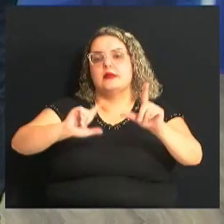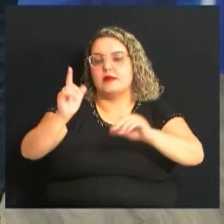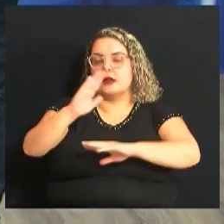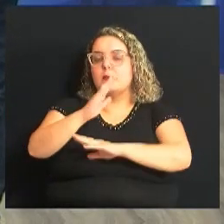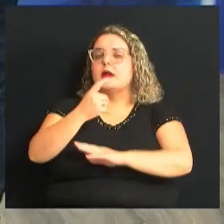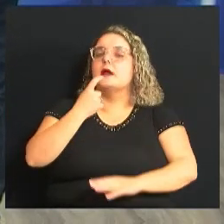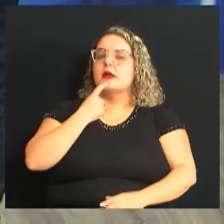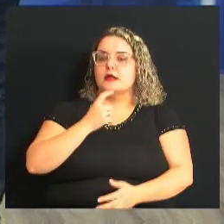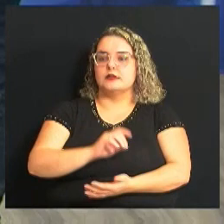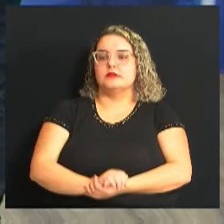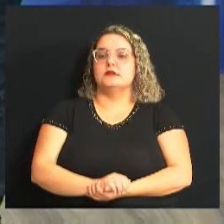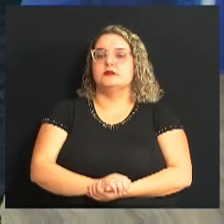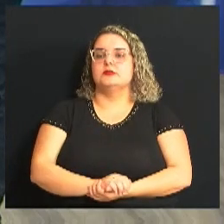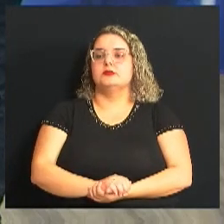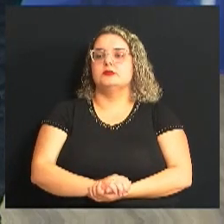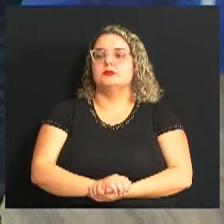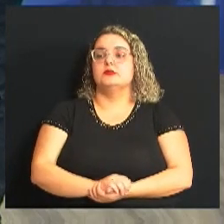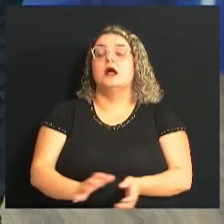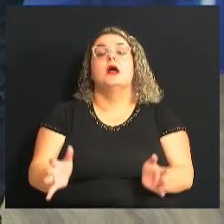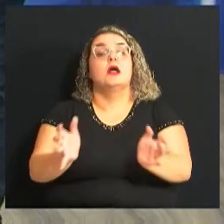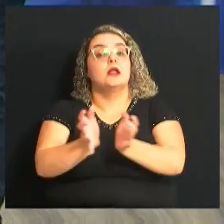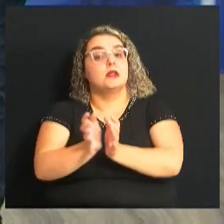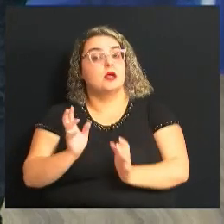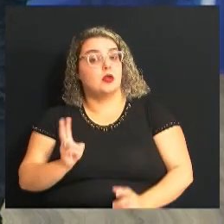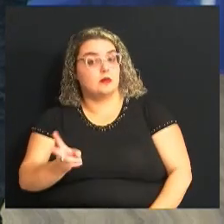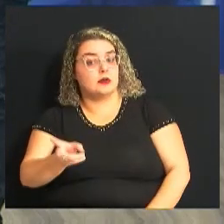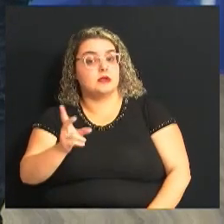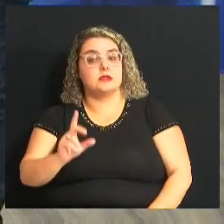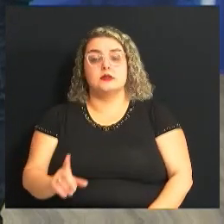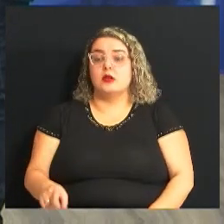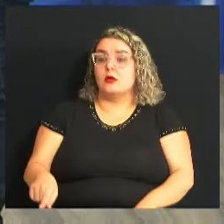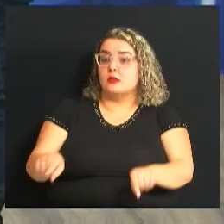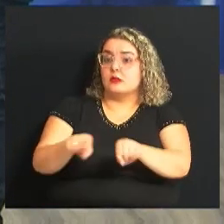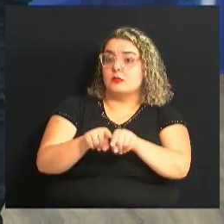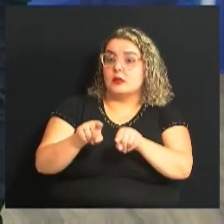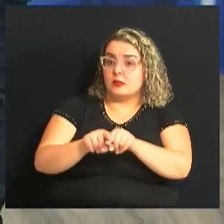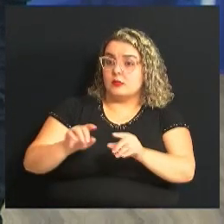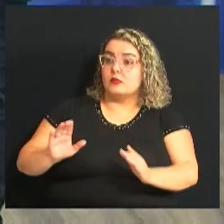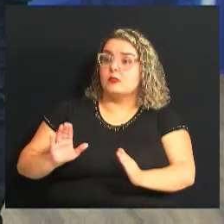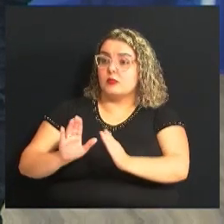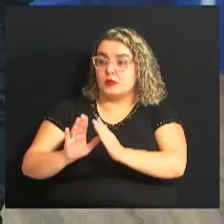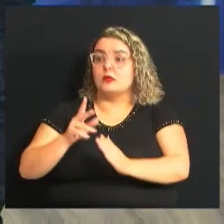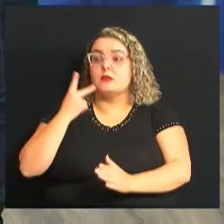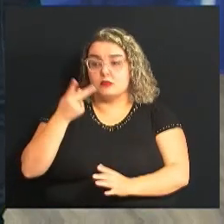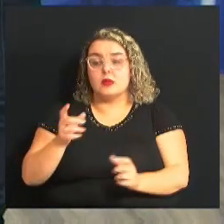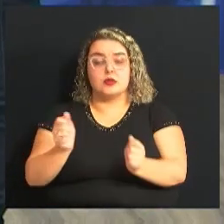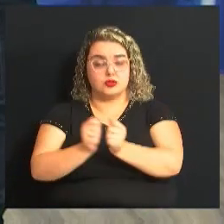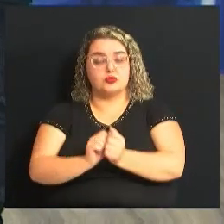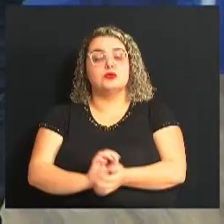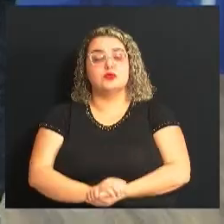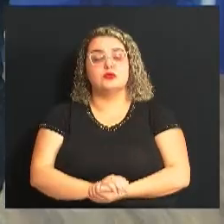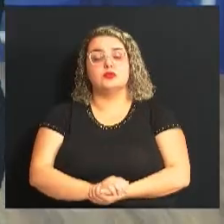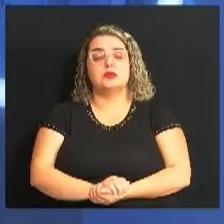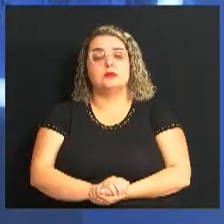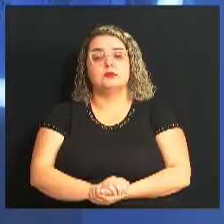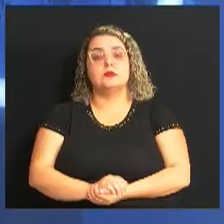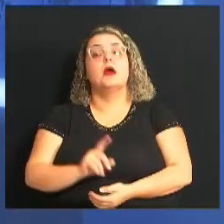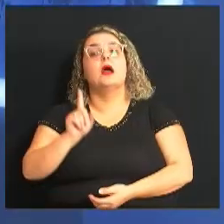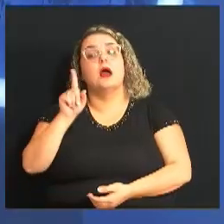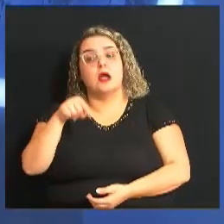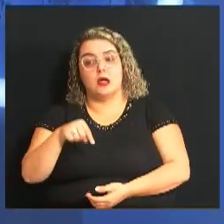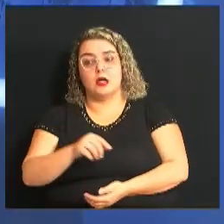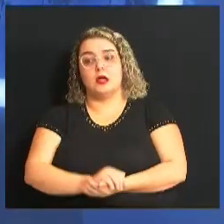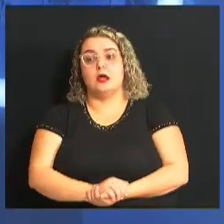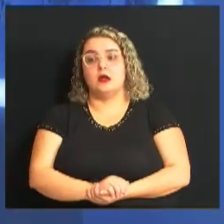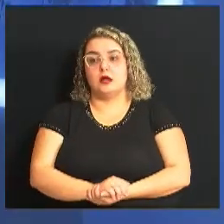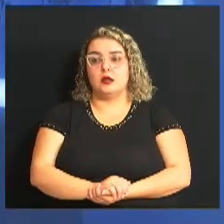Câmara Campinas. E da comissão permanente, a gente passa por uma frente parlamentar que também se reuniu. Isso sob